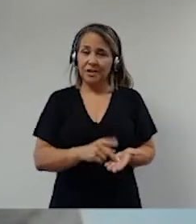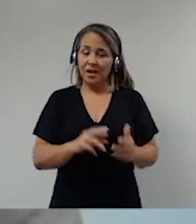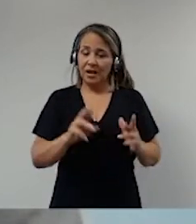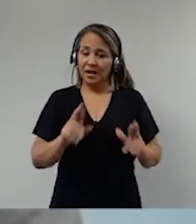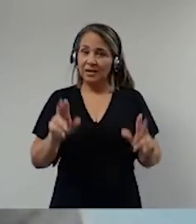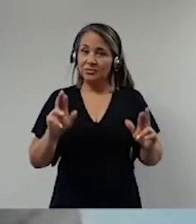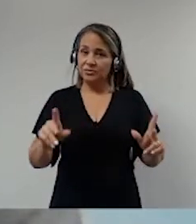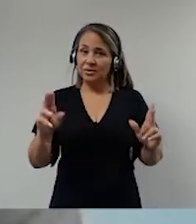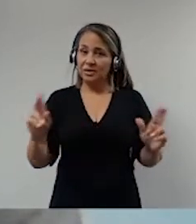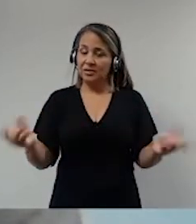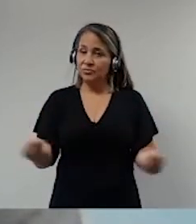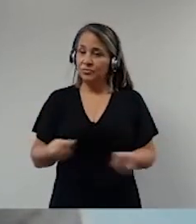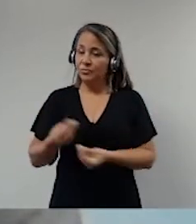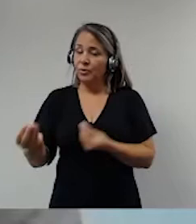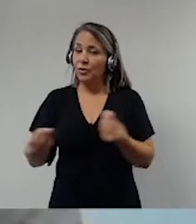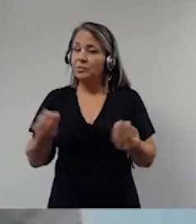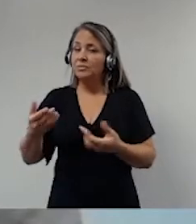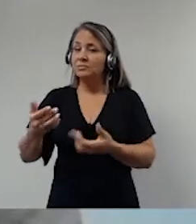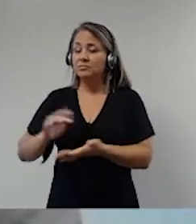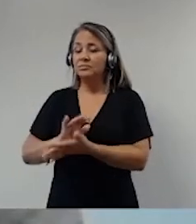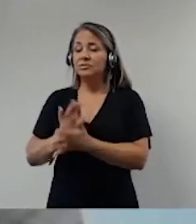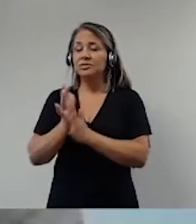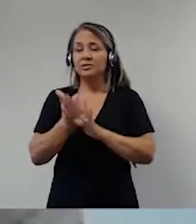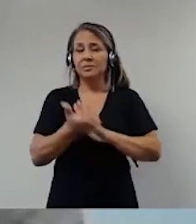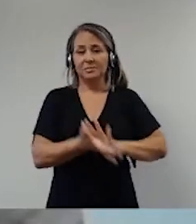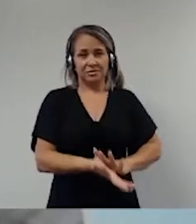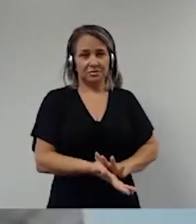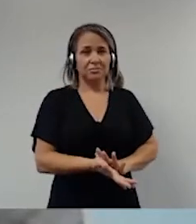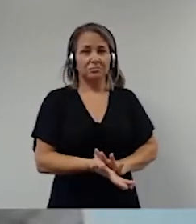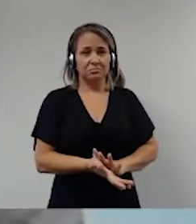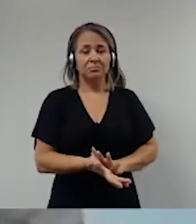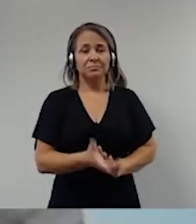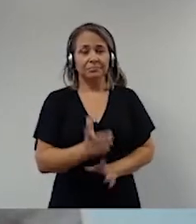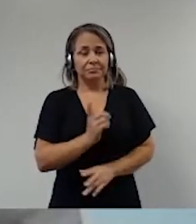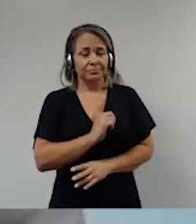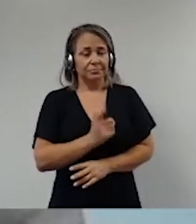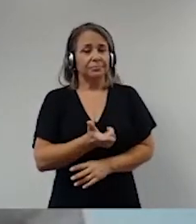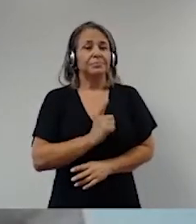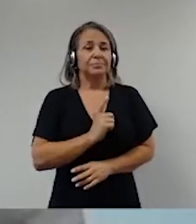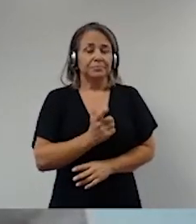diferentes formas de discriminação que assumem,